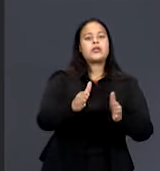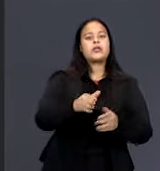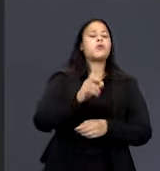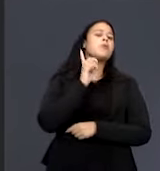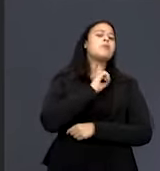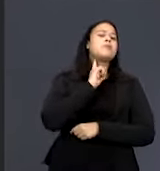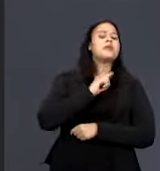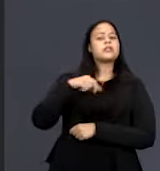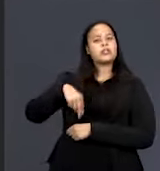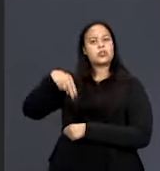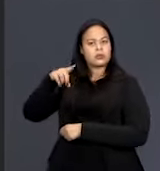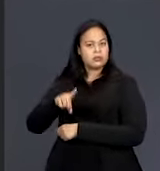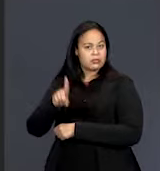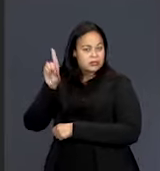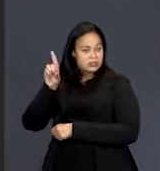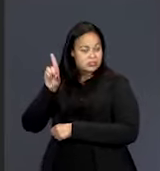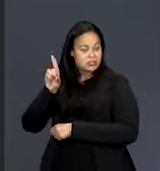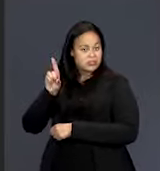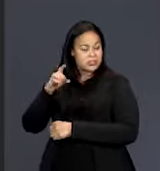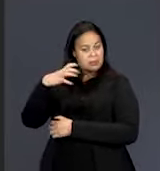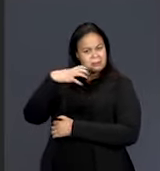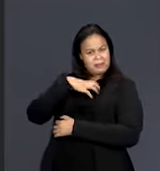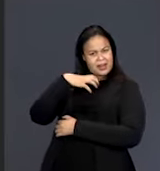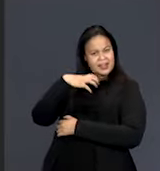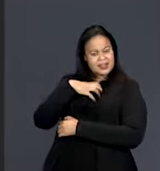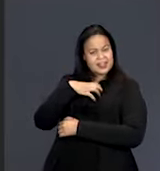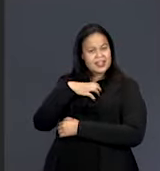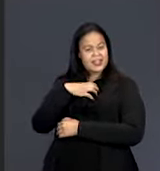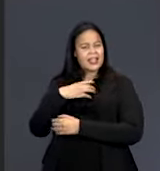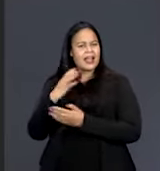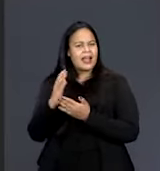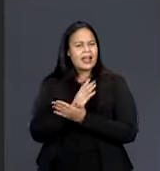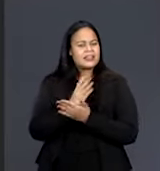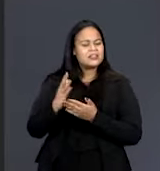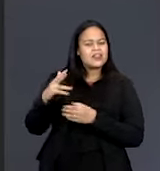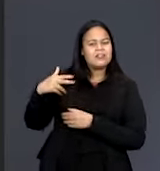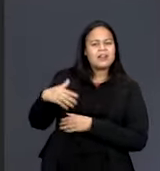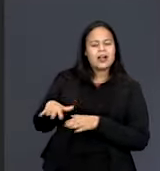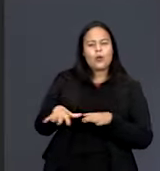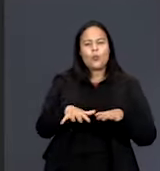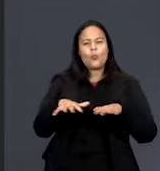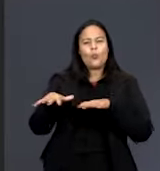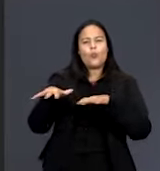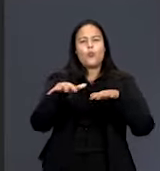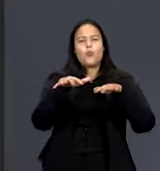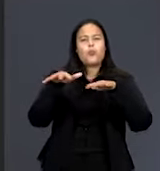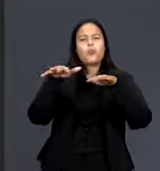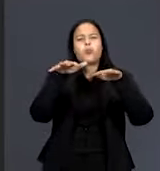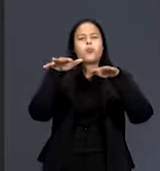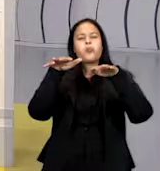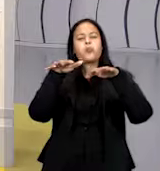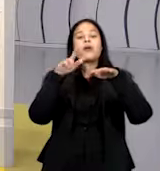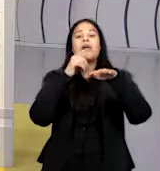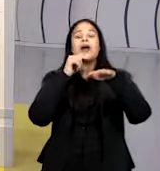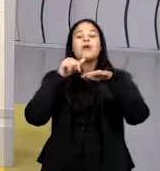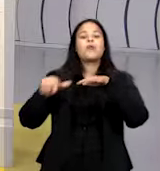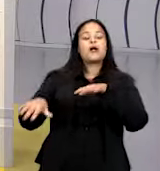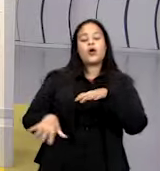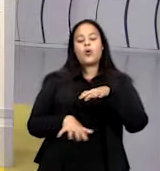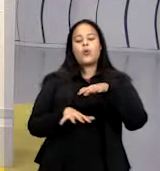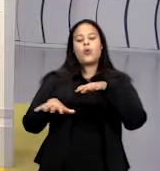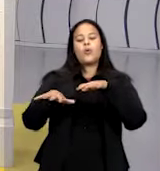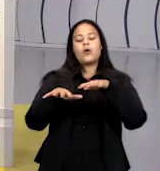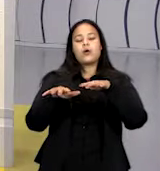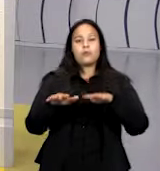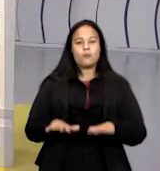Francisco lá para cima da Bahia diz que dia menos dia vai subir bem devagar, subir, aumentar, né, o volume de